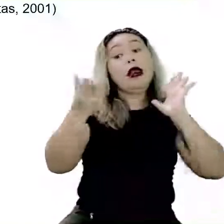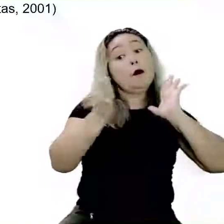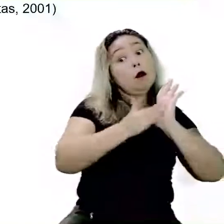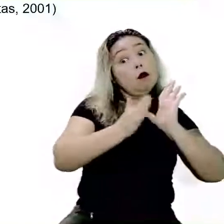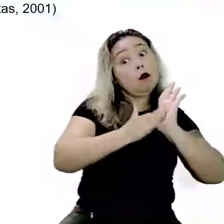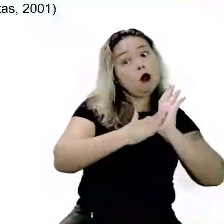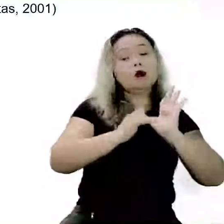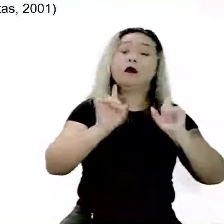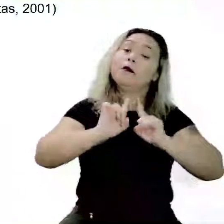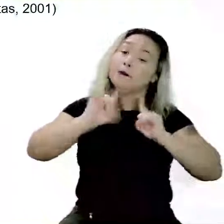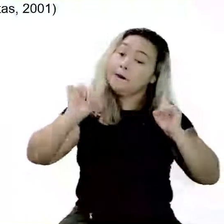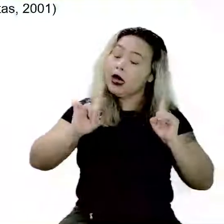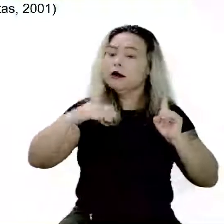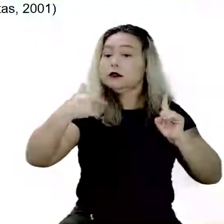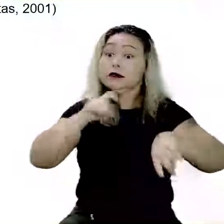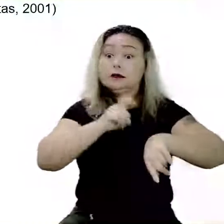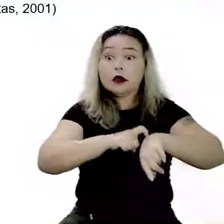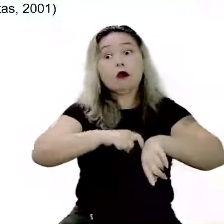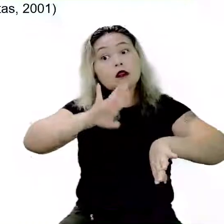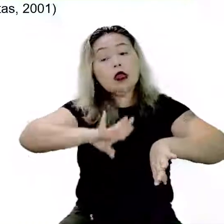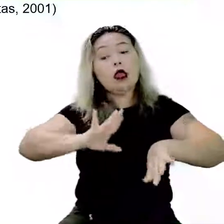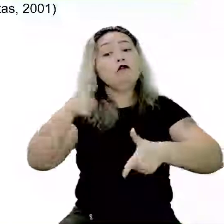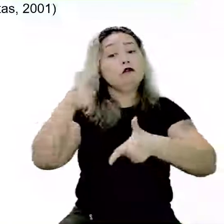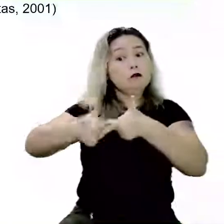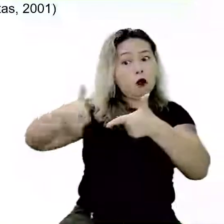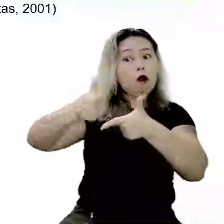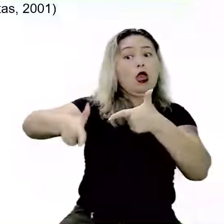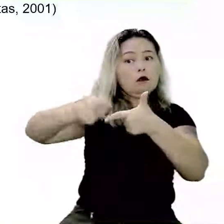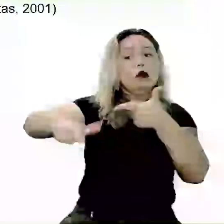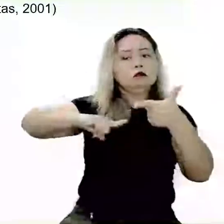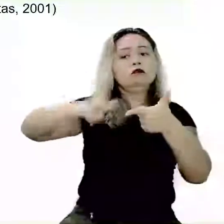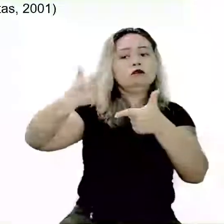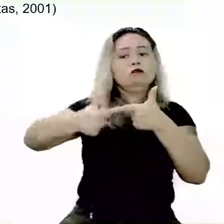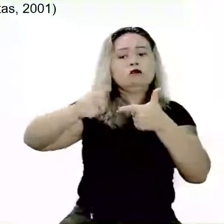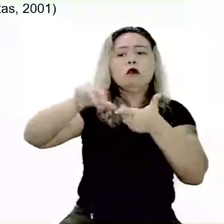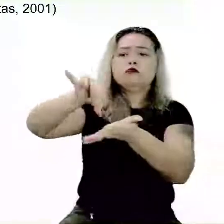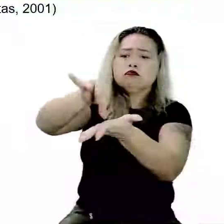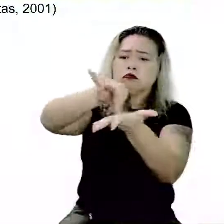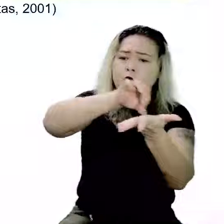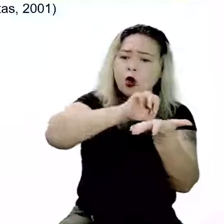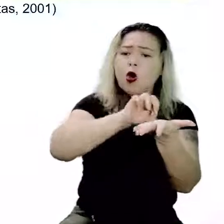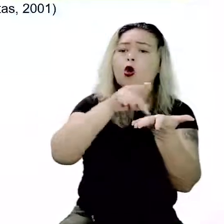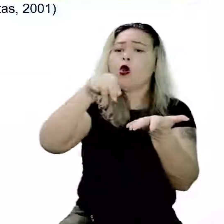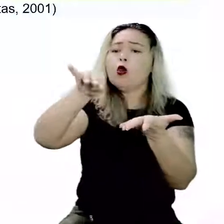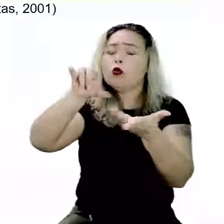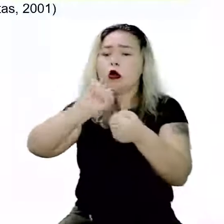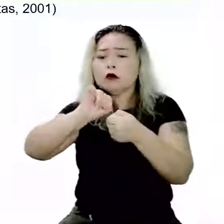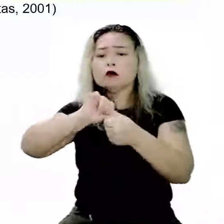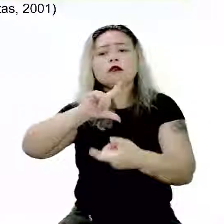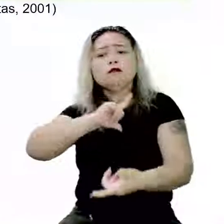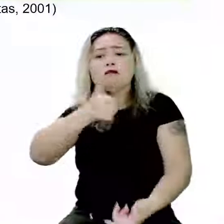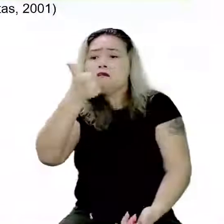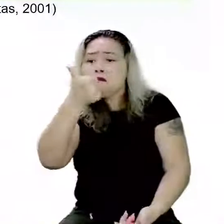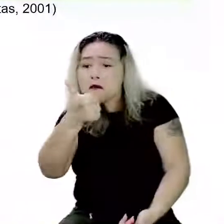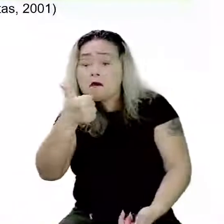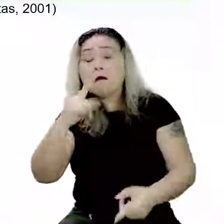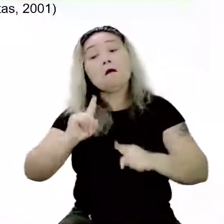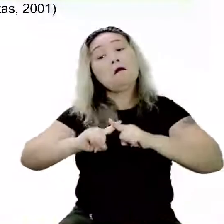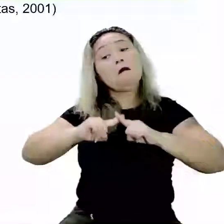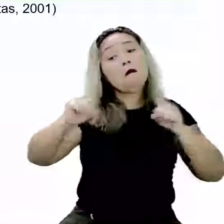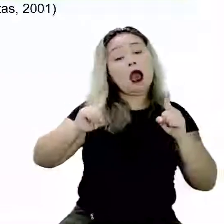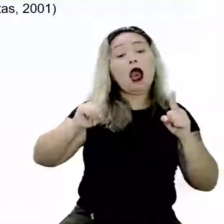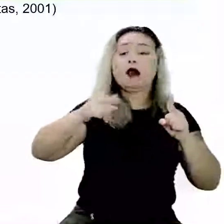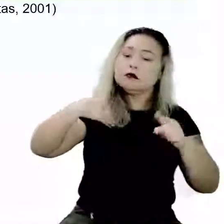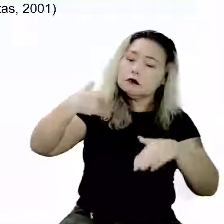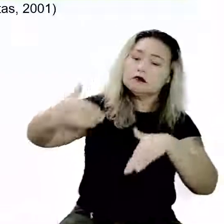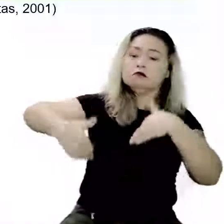certos momentos tivemos muitos problemas. O Polo Noroeste, ele veio com uma boa intenção, no entanto, houveram